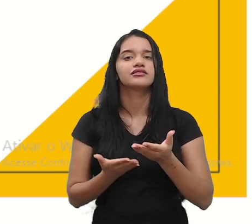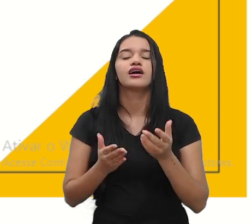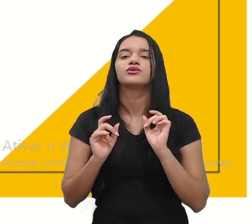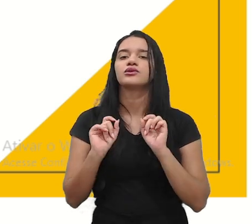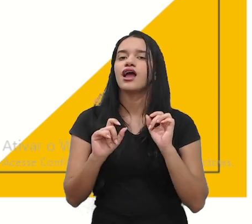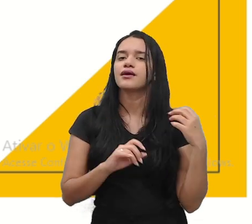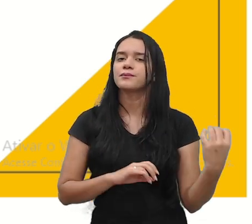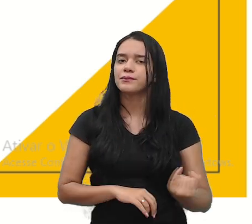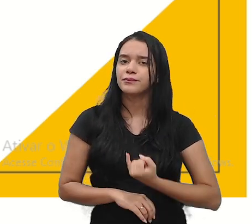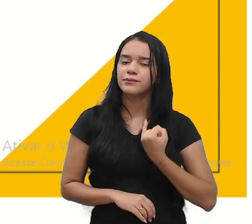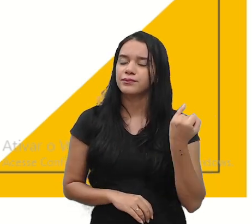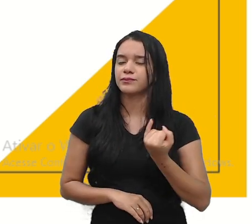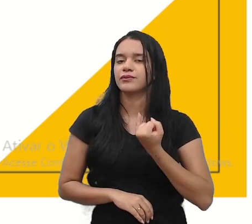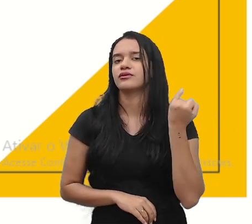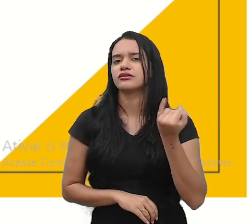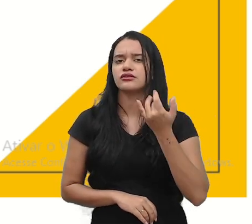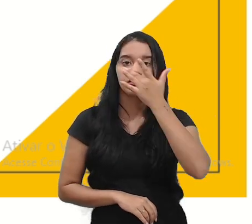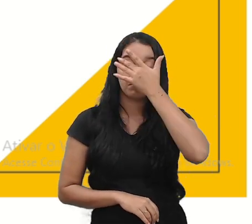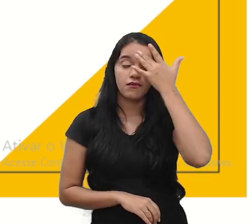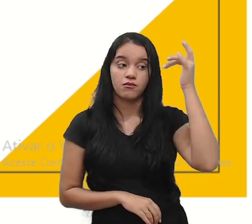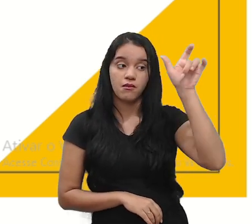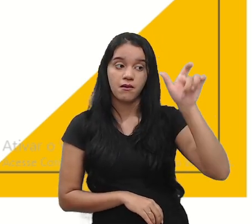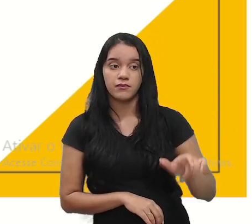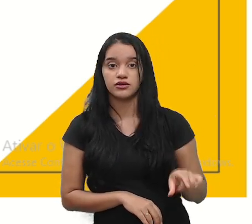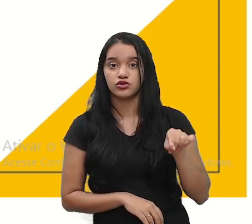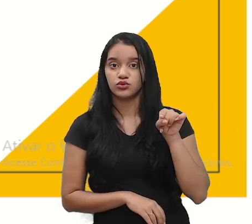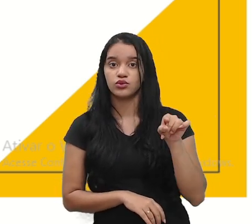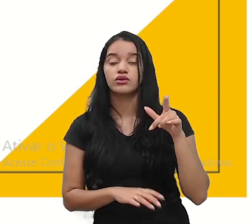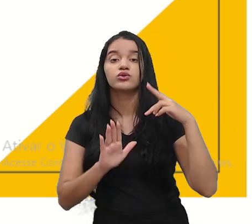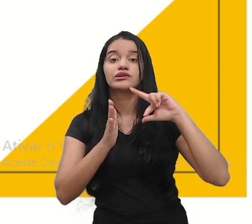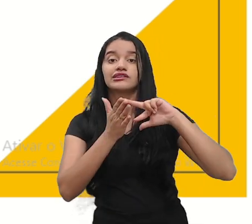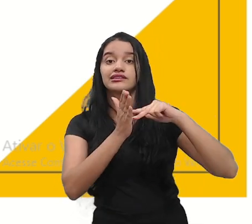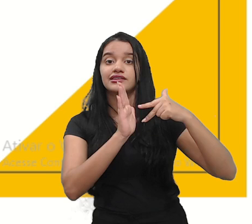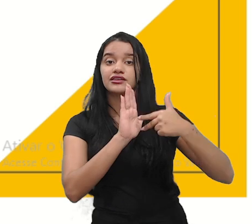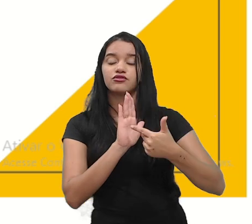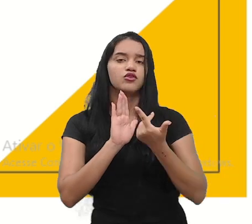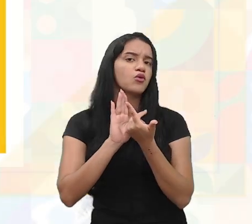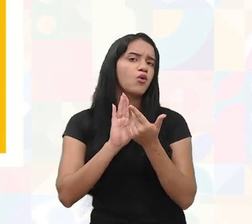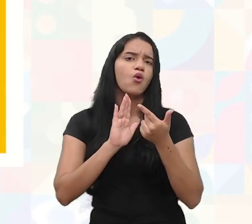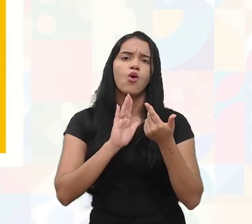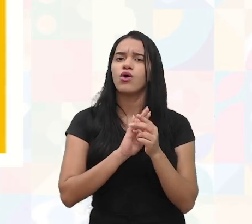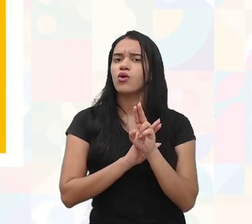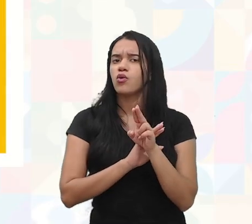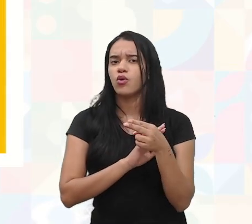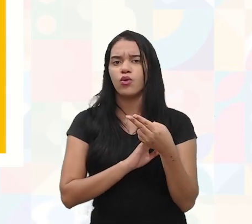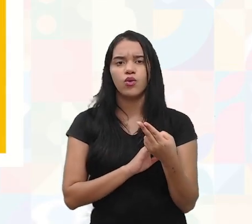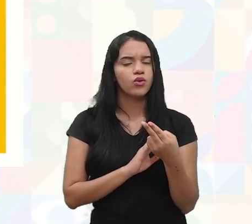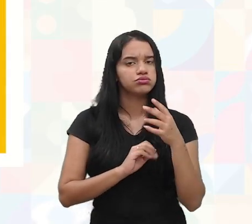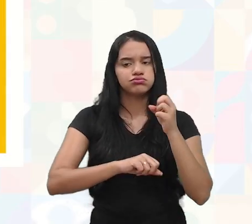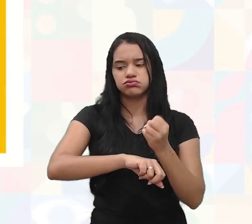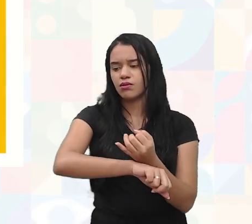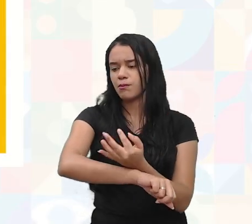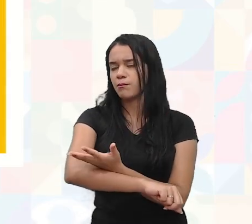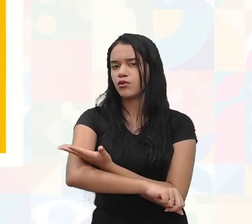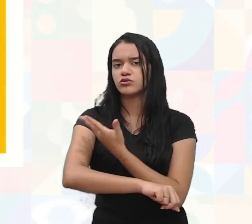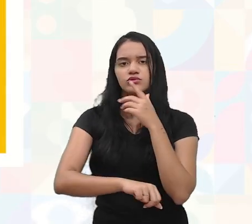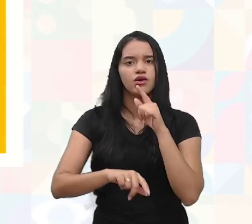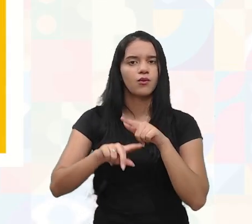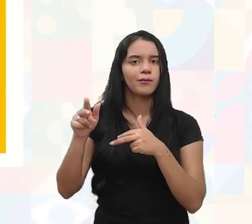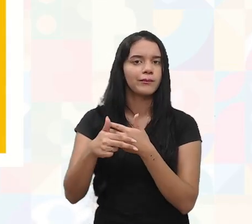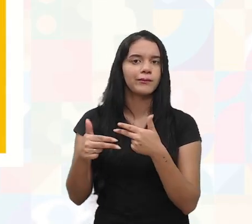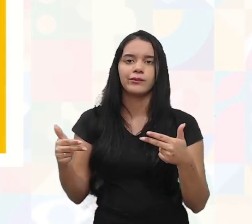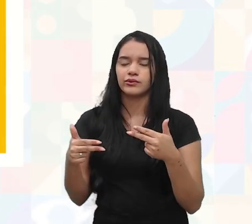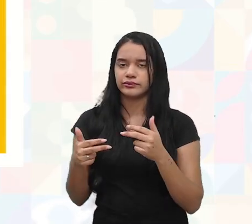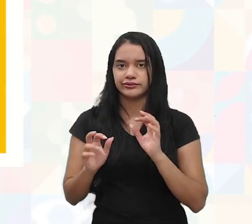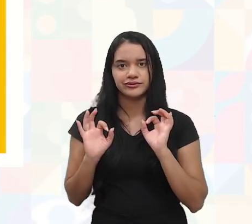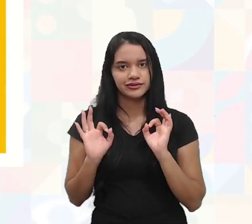importância que algo tem para alguma pessoa, um significado e ou conexão emocional com algum produto ou